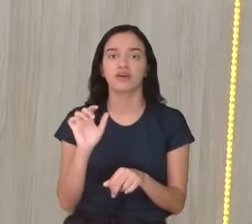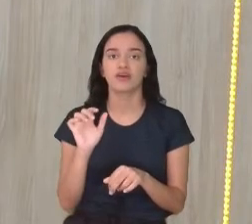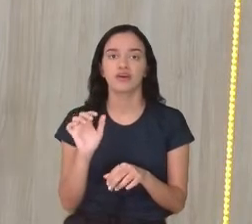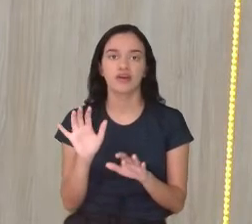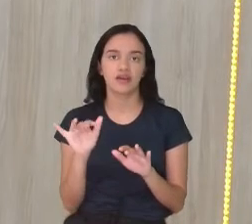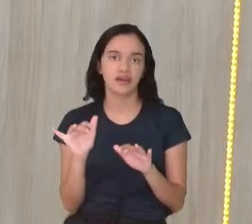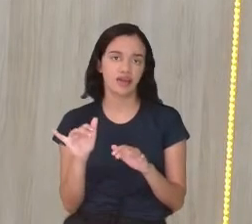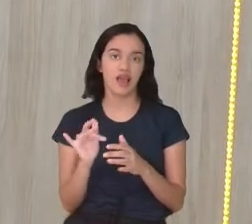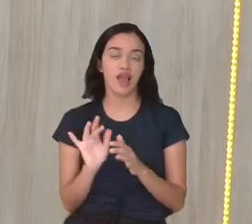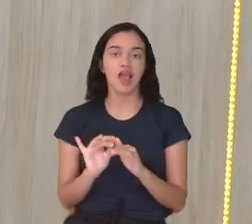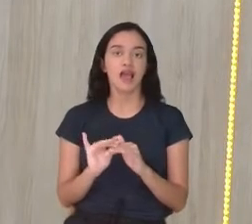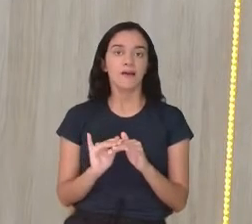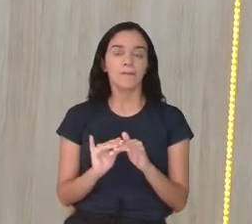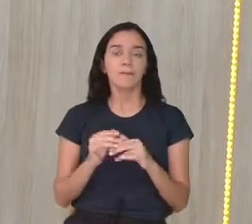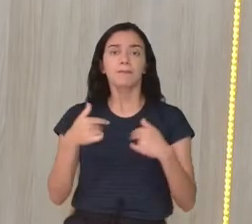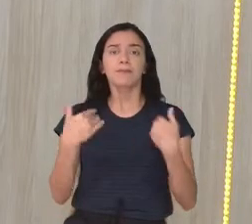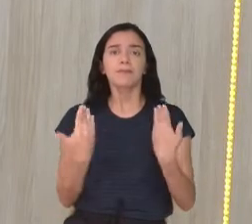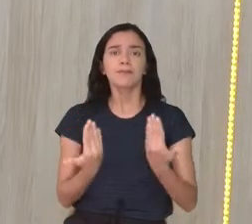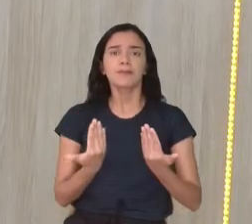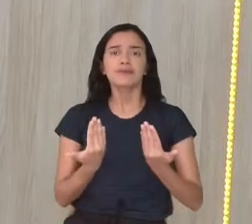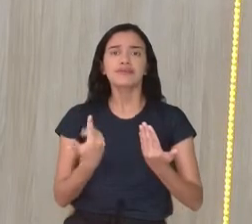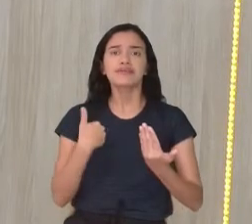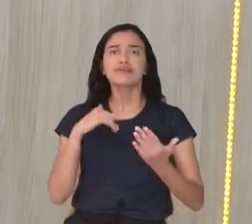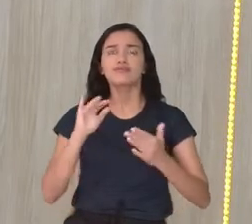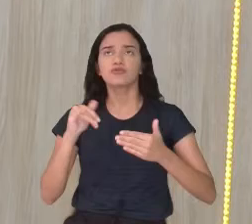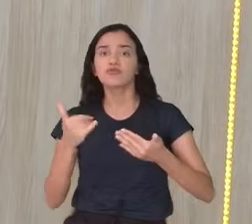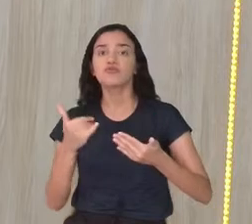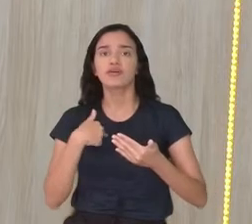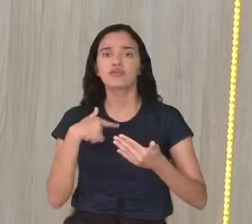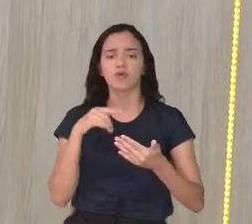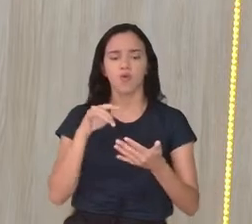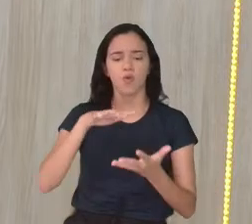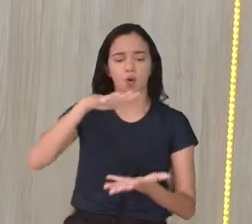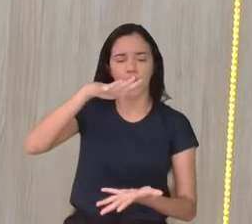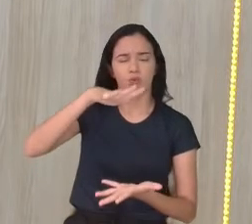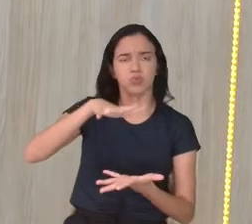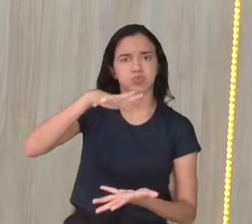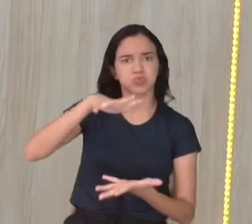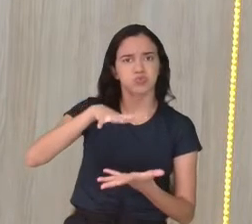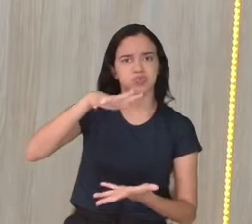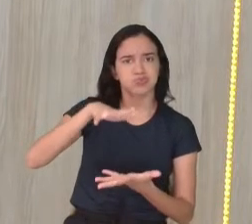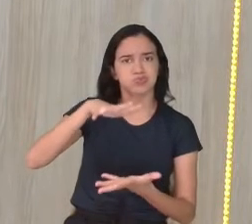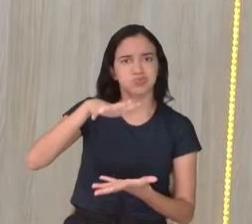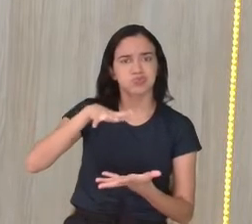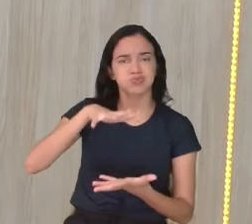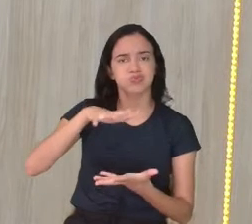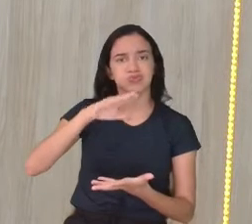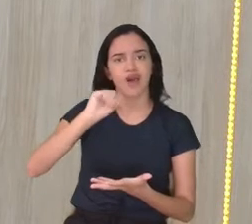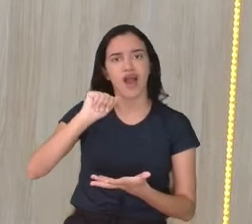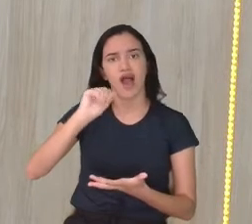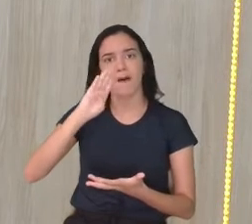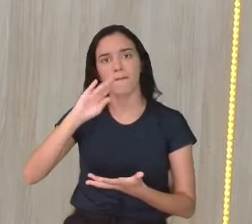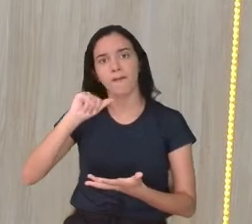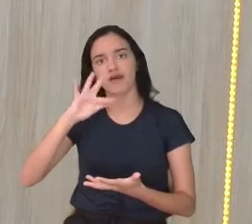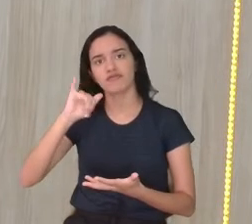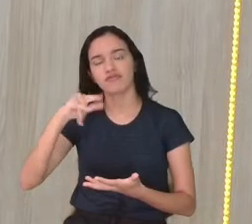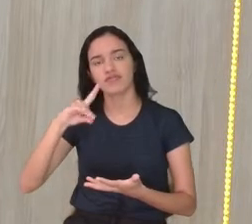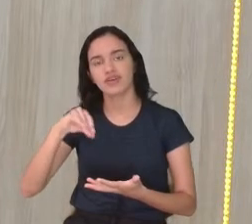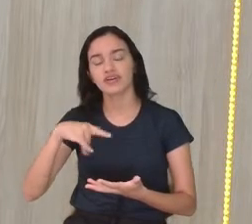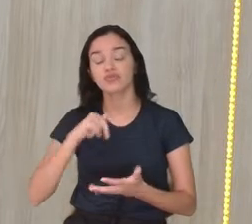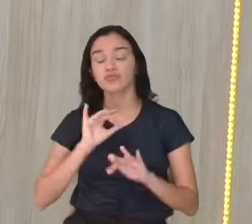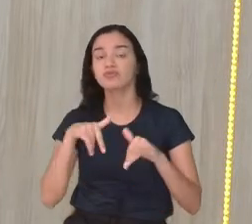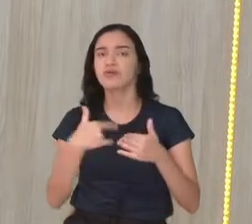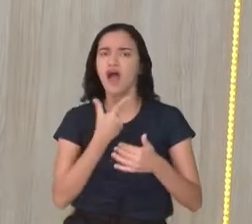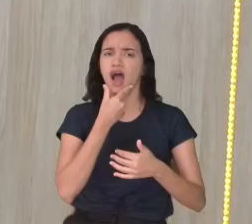circulam tanto assim. Então a gente fica um negócio bem mais abafado. Claro que, como a gente já viu nas aulas anteriores, né, a ação do